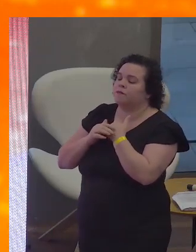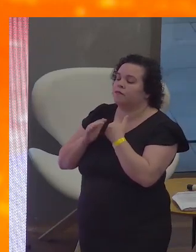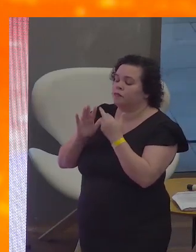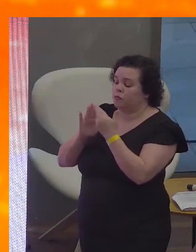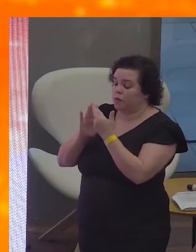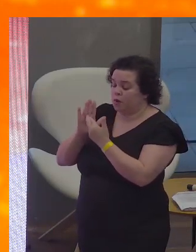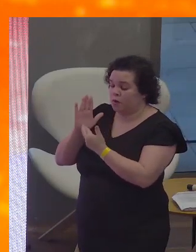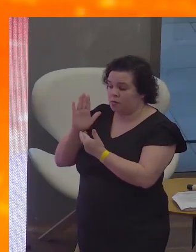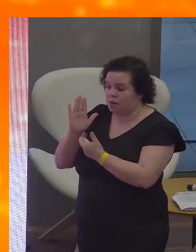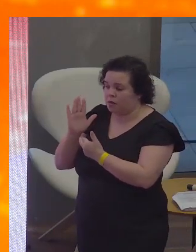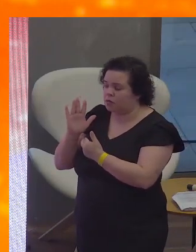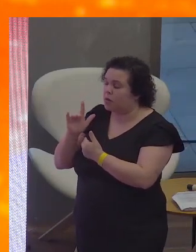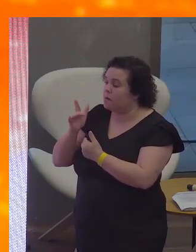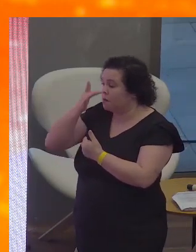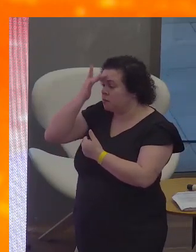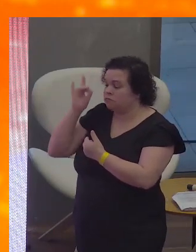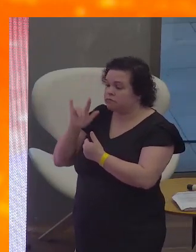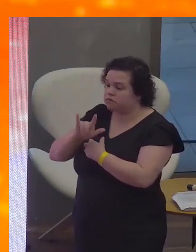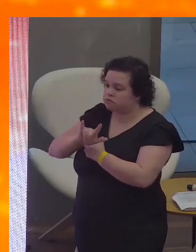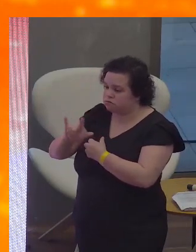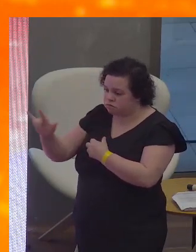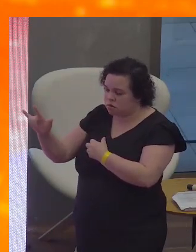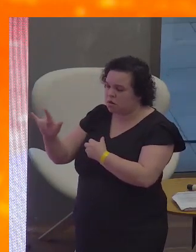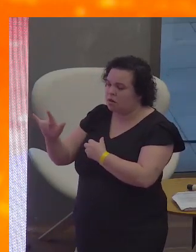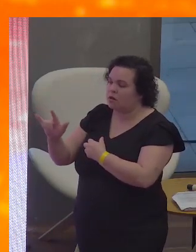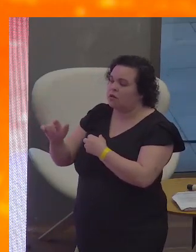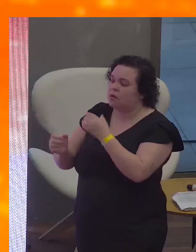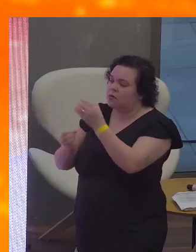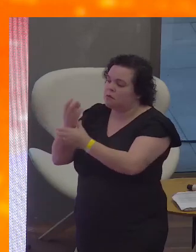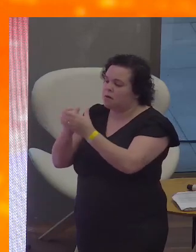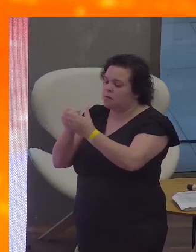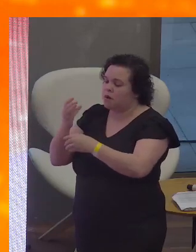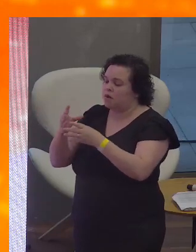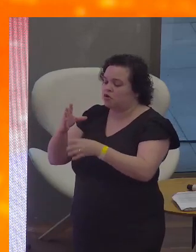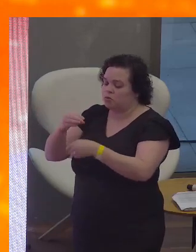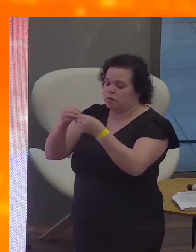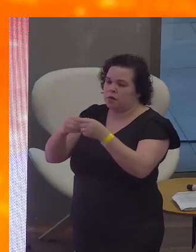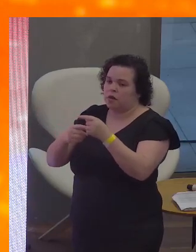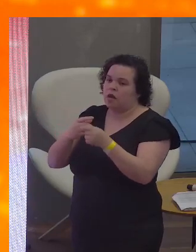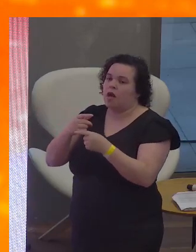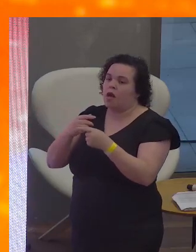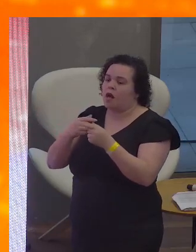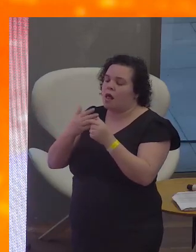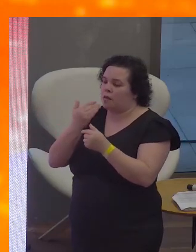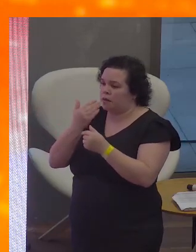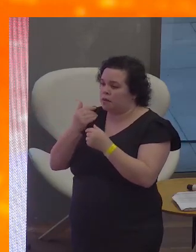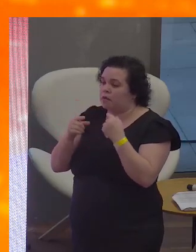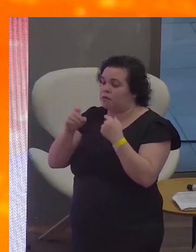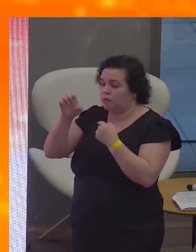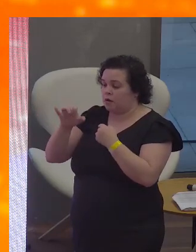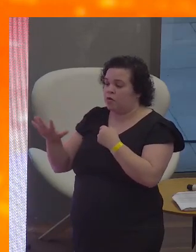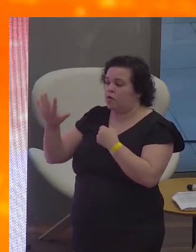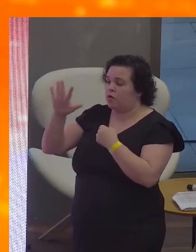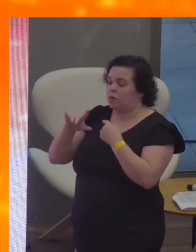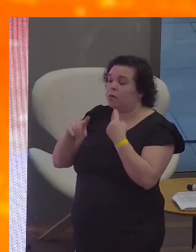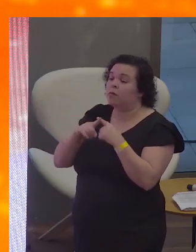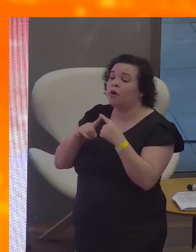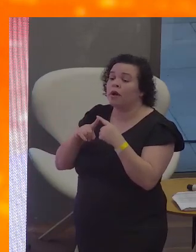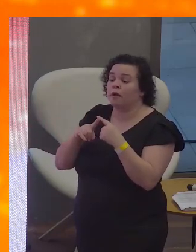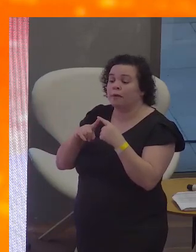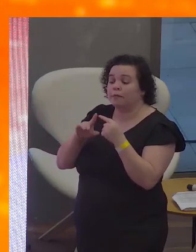mais amado por toda a cadeia produtiva de suplementos alimentares na Europa. Porque o que ele diz? Ele diz o